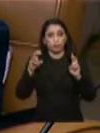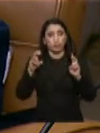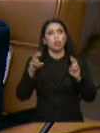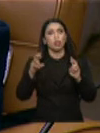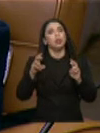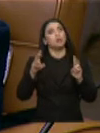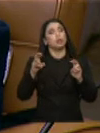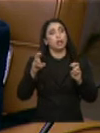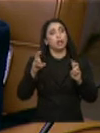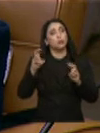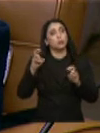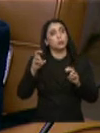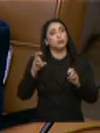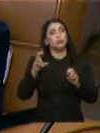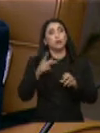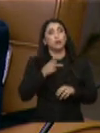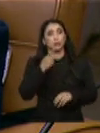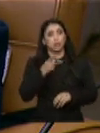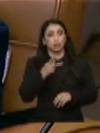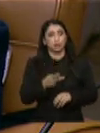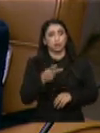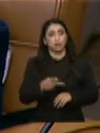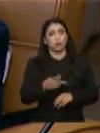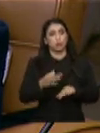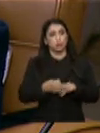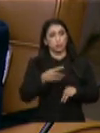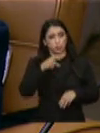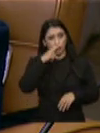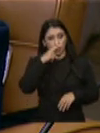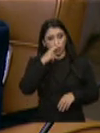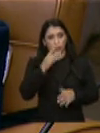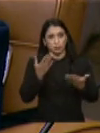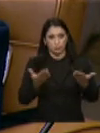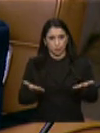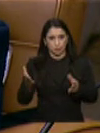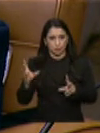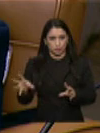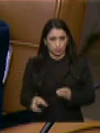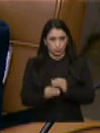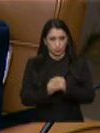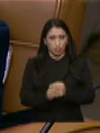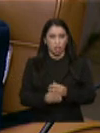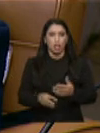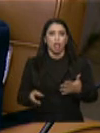ministro Edson Fachin. Ou seja, eu nego provimento ao RE